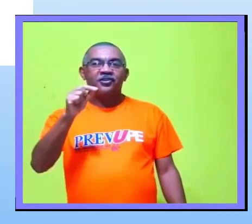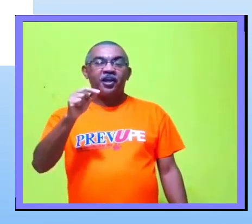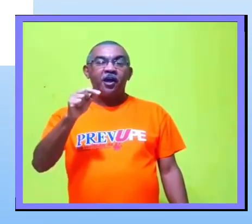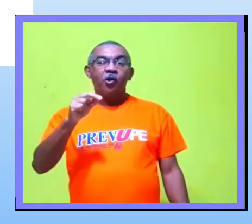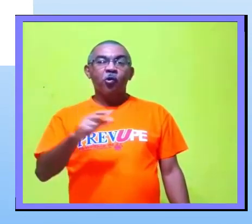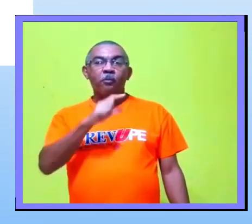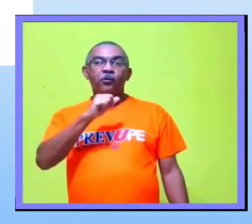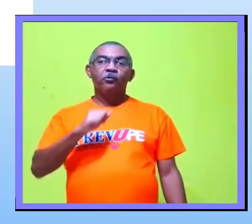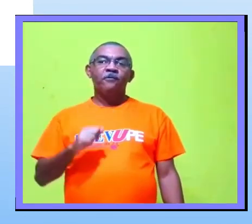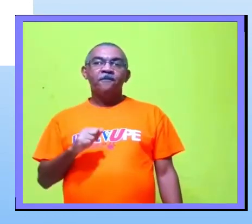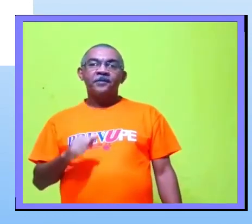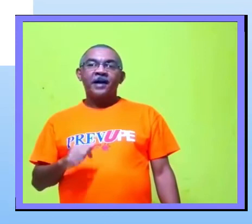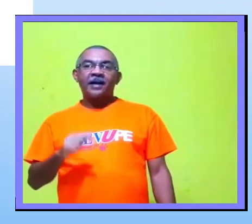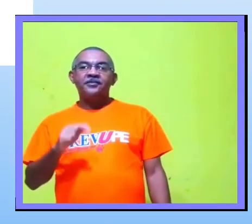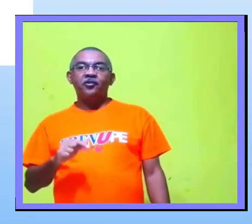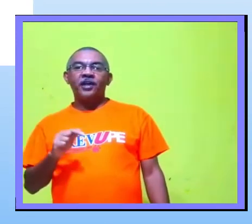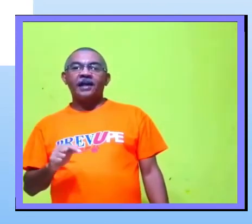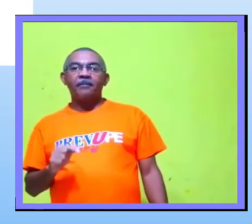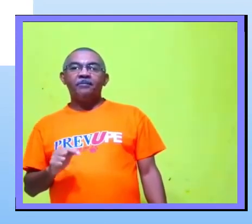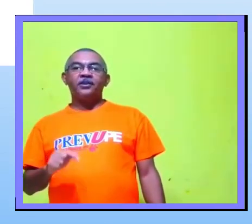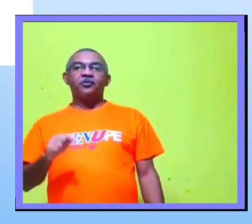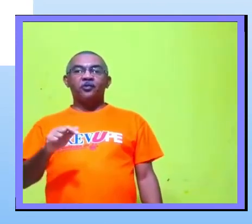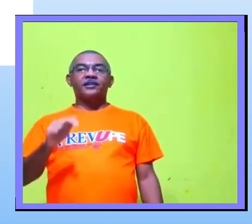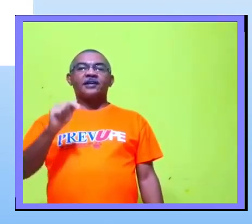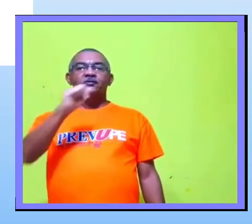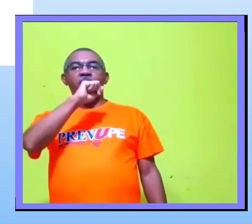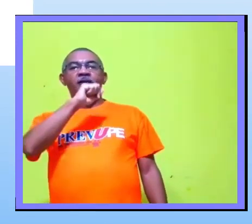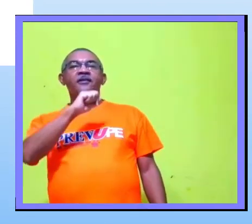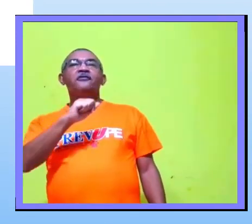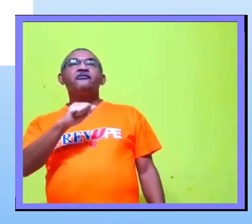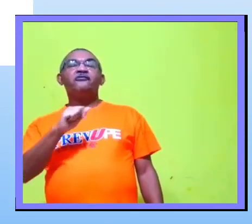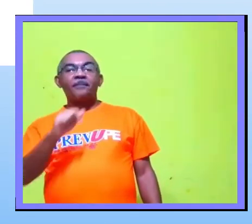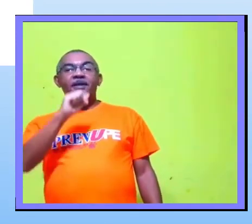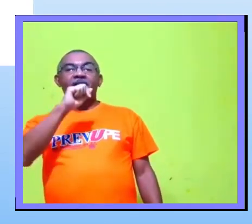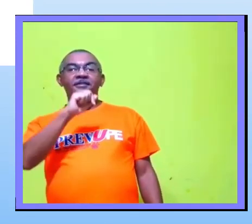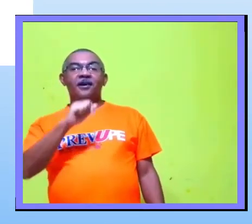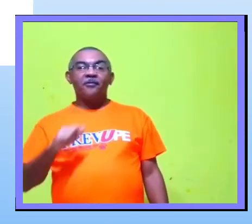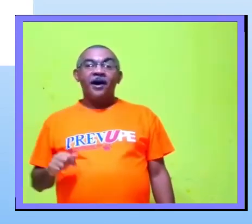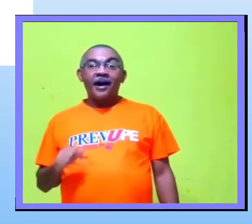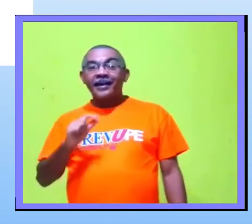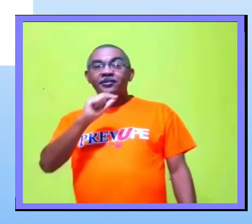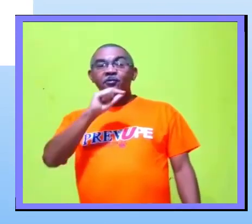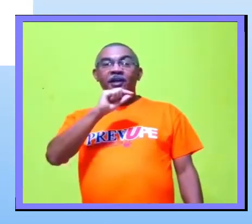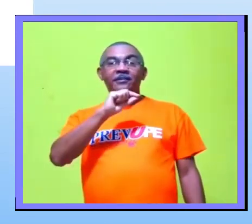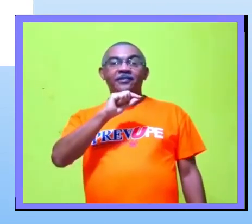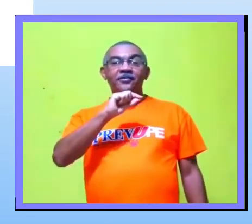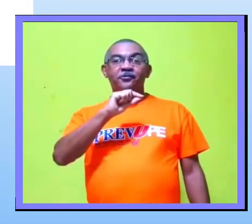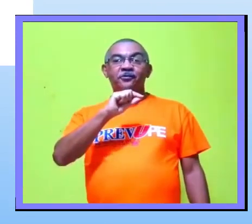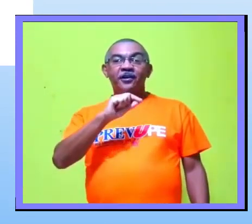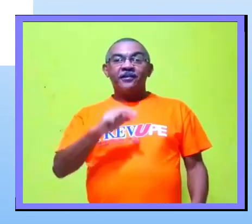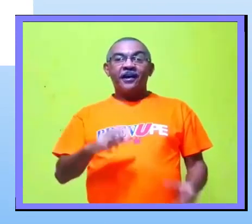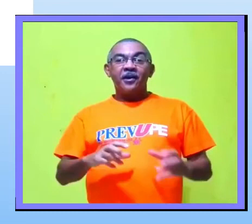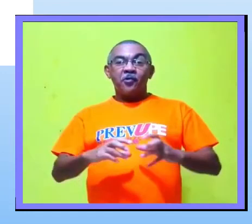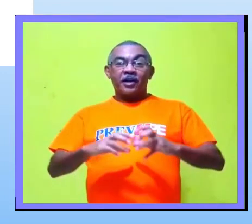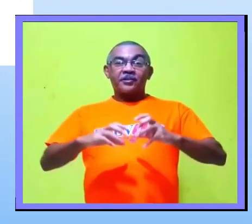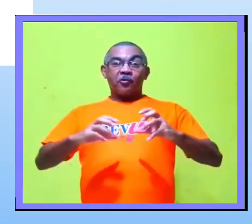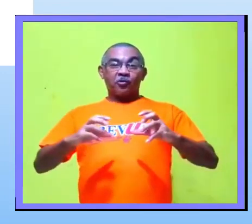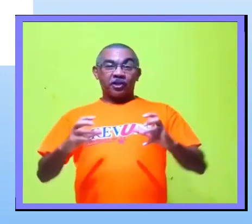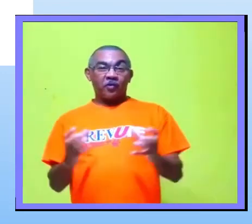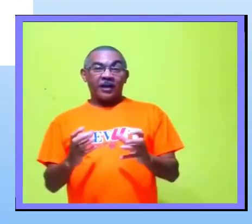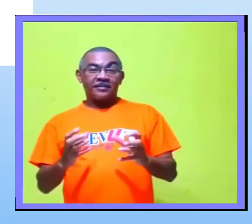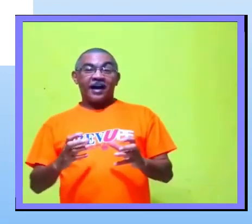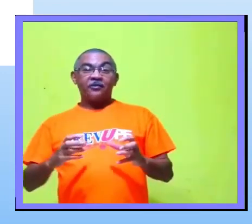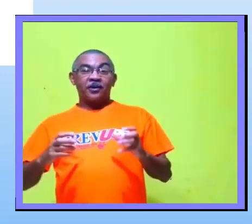As folhas de lúpulo, adicionado à bebida durante a sua fabricação. A questão trata disso, né? Uma